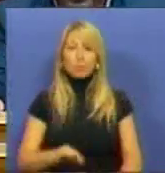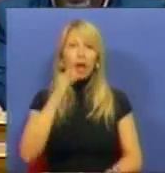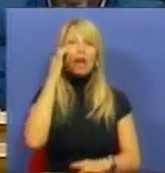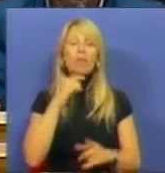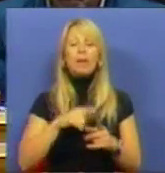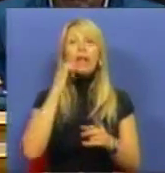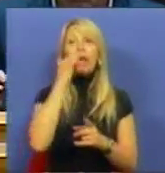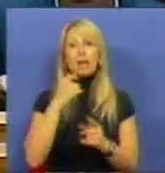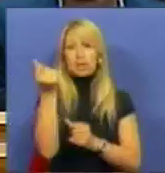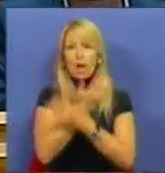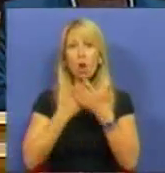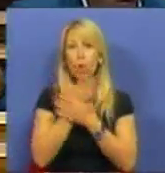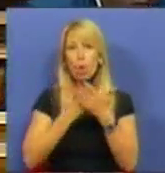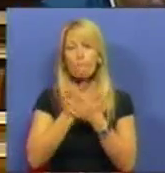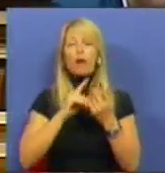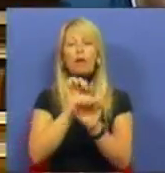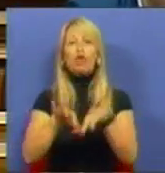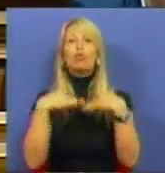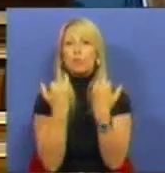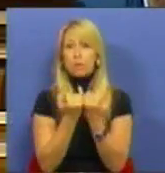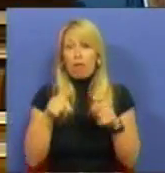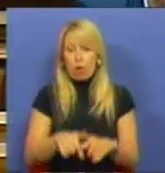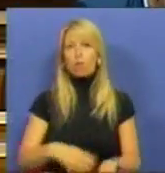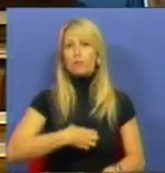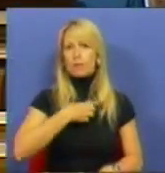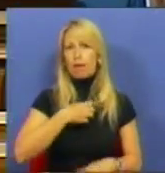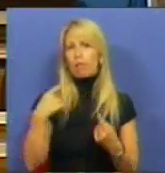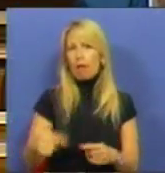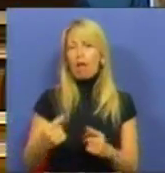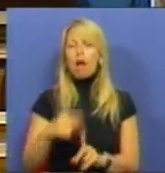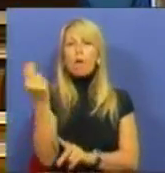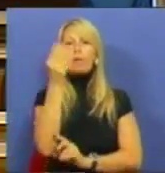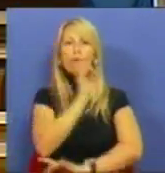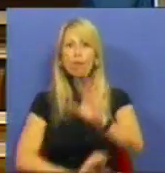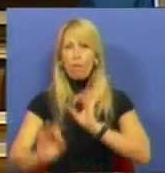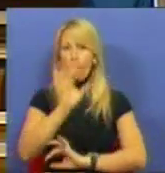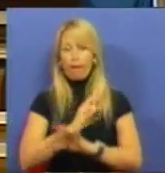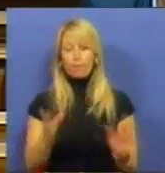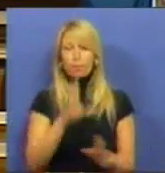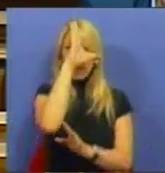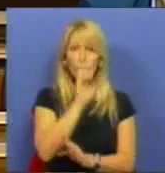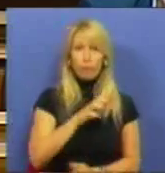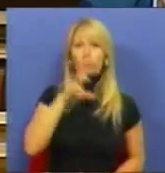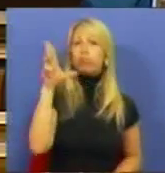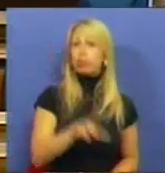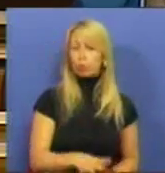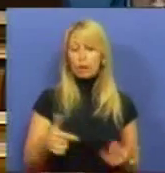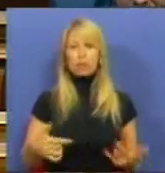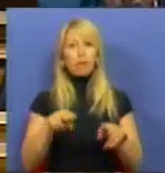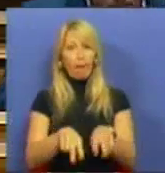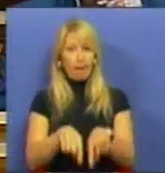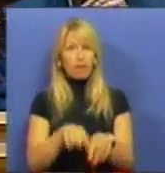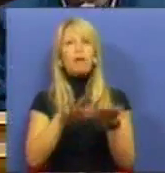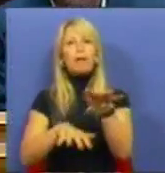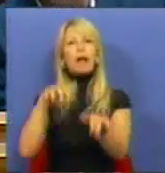económica e social que já se vive hoje na União Europeia. Da parte do governo português e desta Assembleia, o que